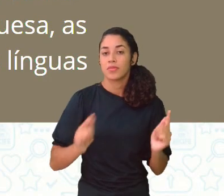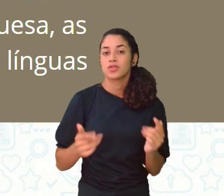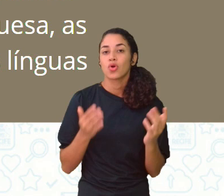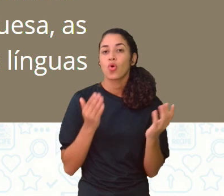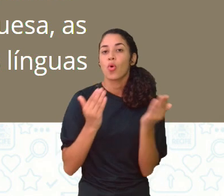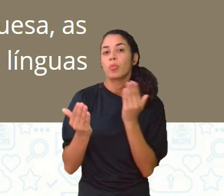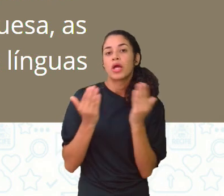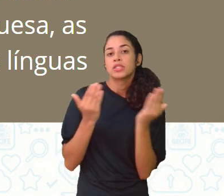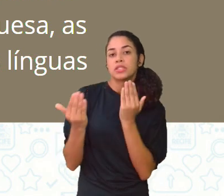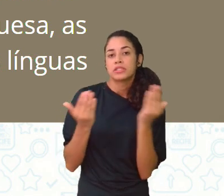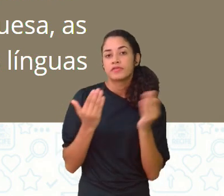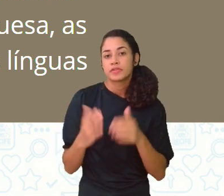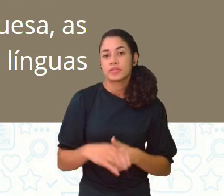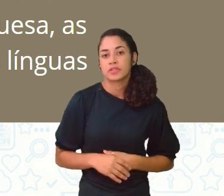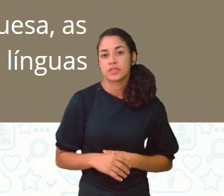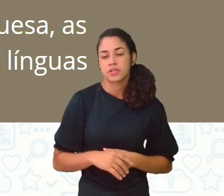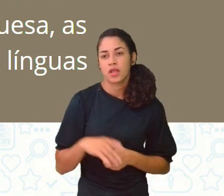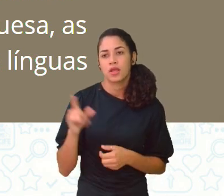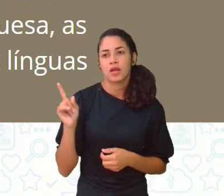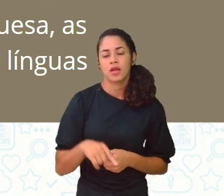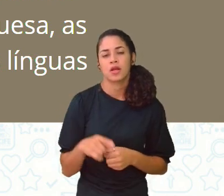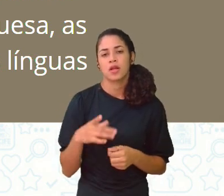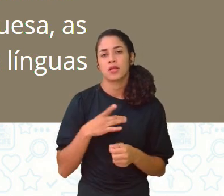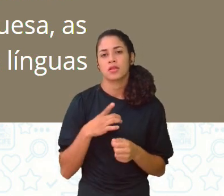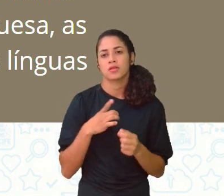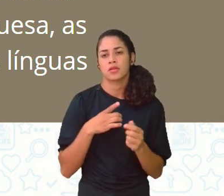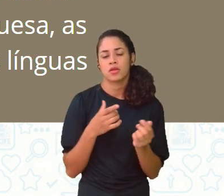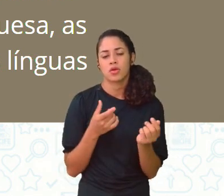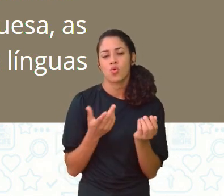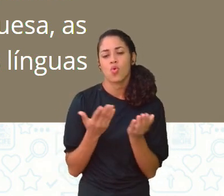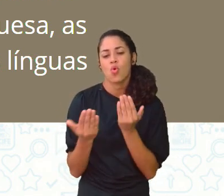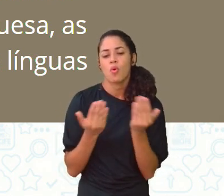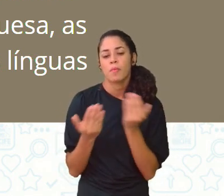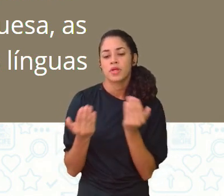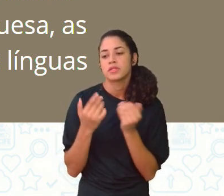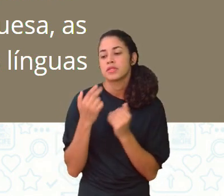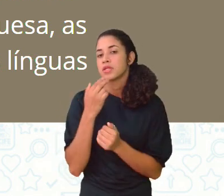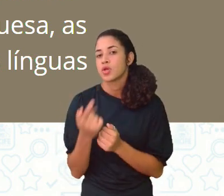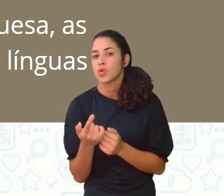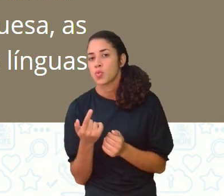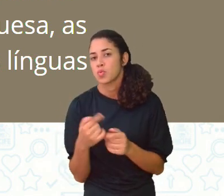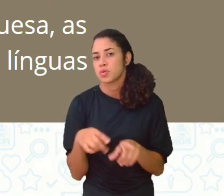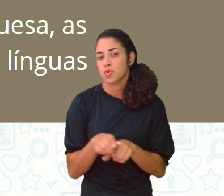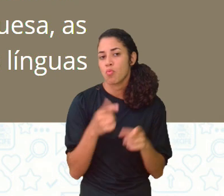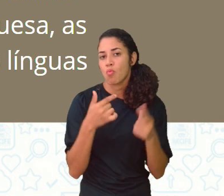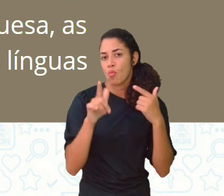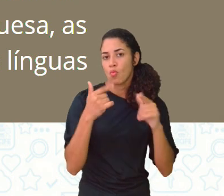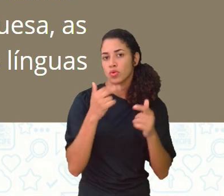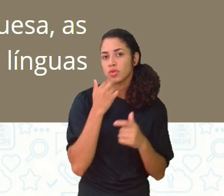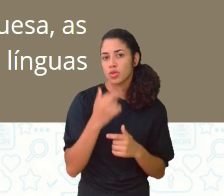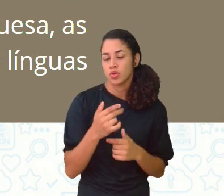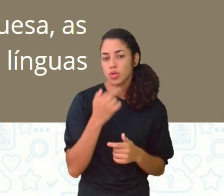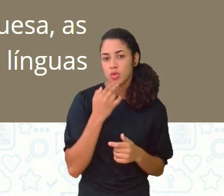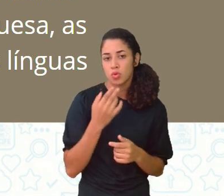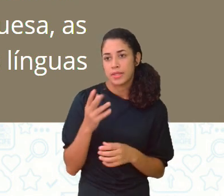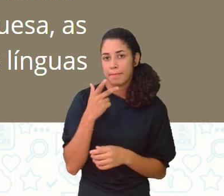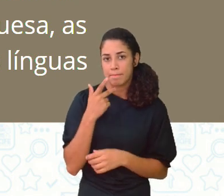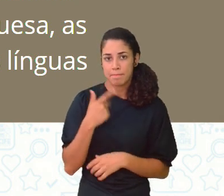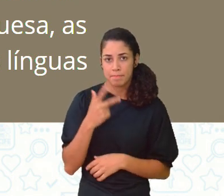gramática comparativa, é aquela que estabelece comparação da língua com outras línguas de uma mesma